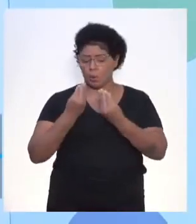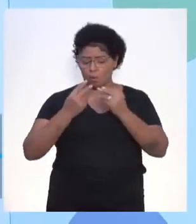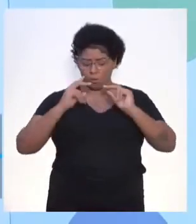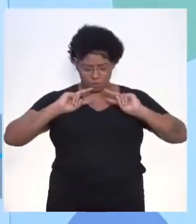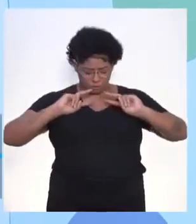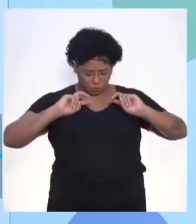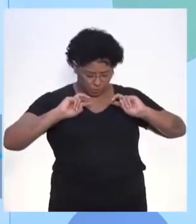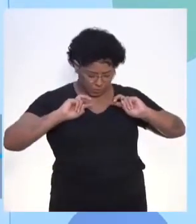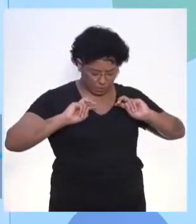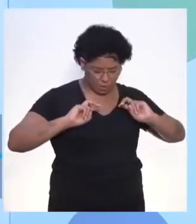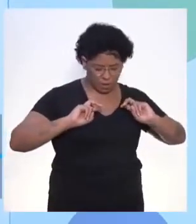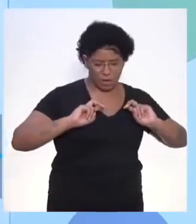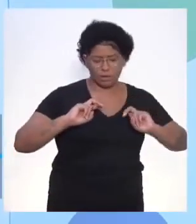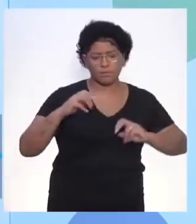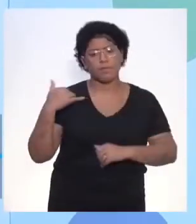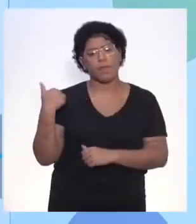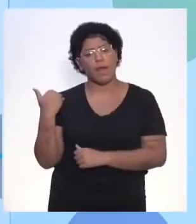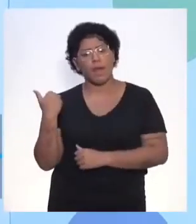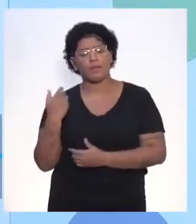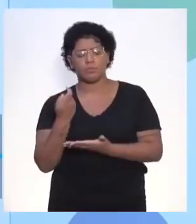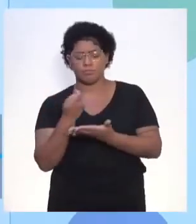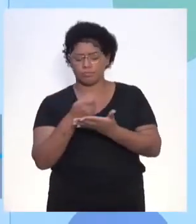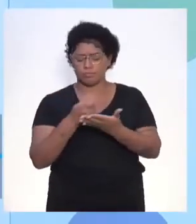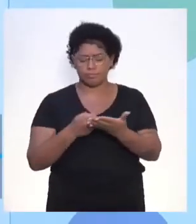dizer as suas